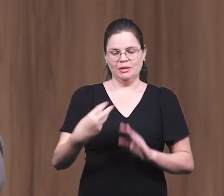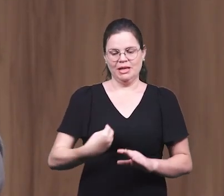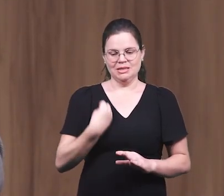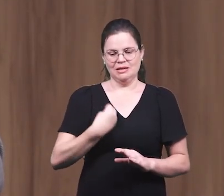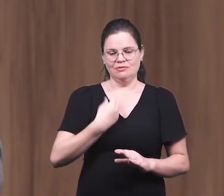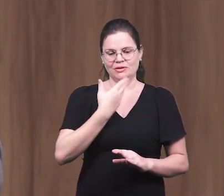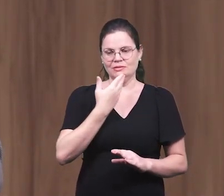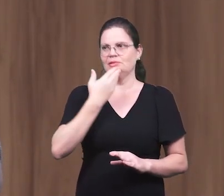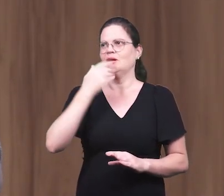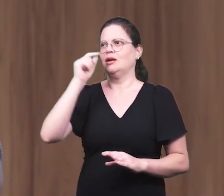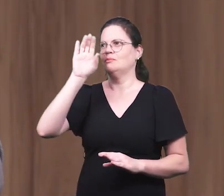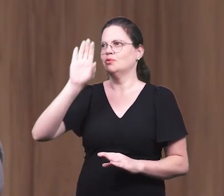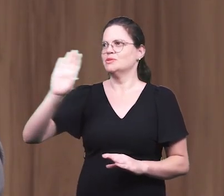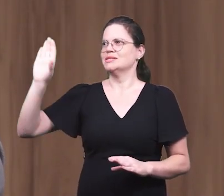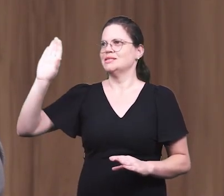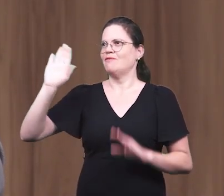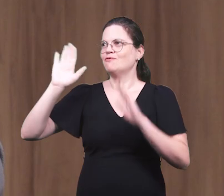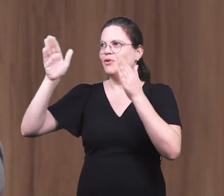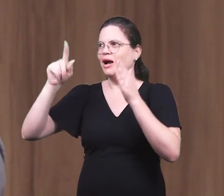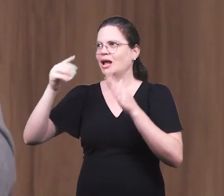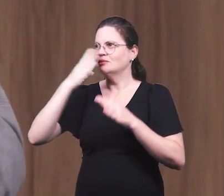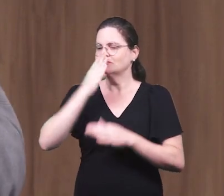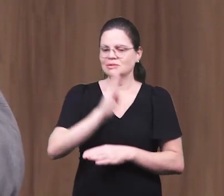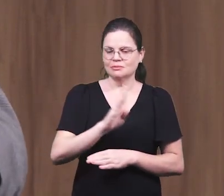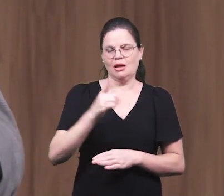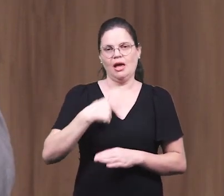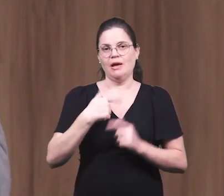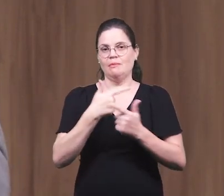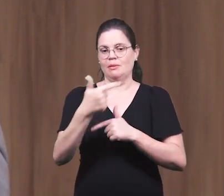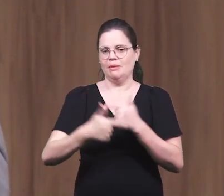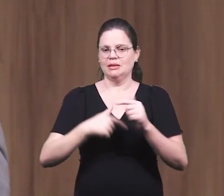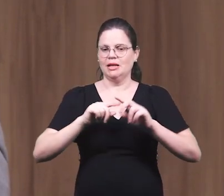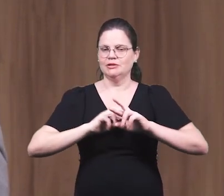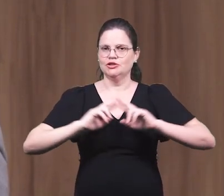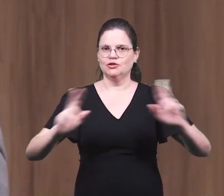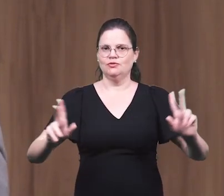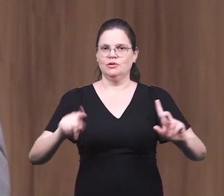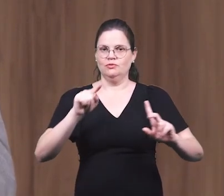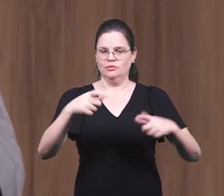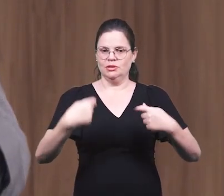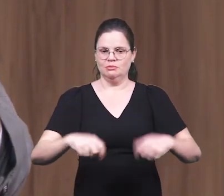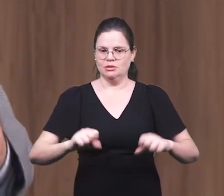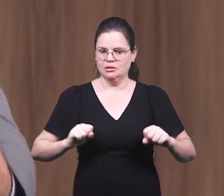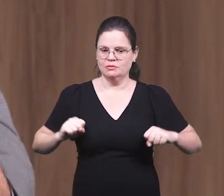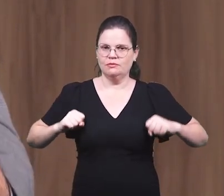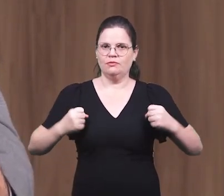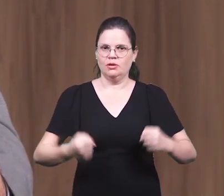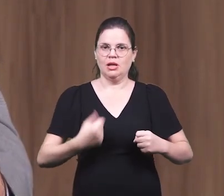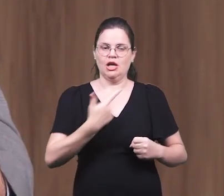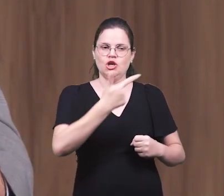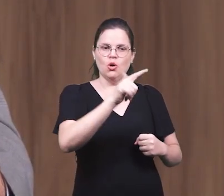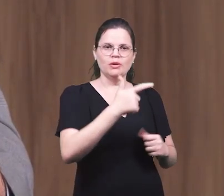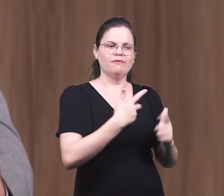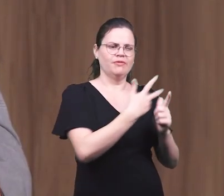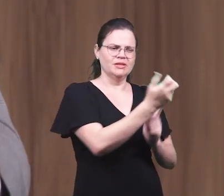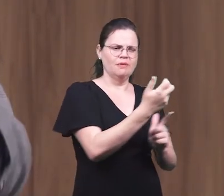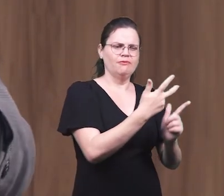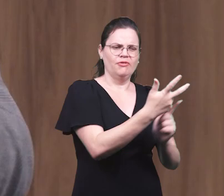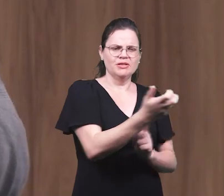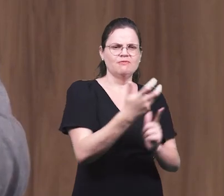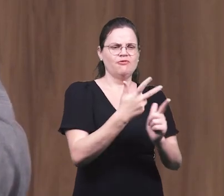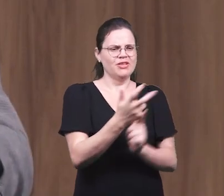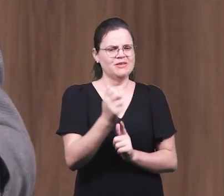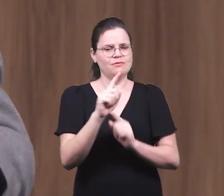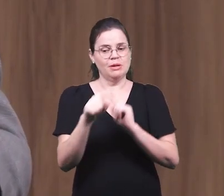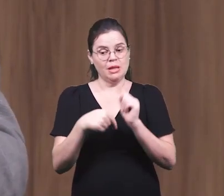é uma batalha diferente, que ela você precisa se fortalecer em outras batalhas para